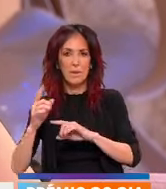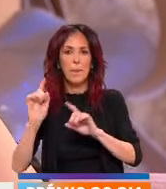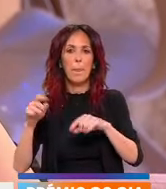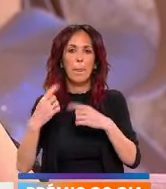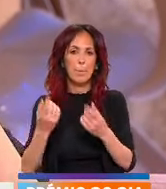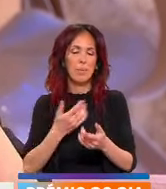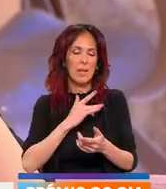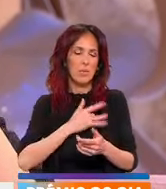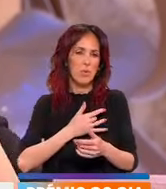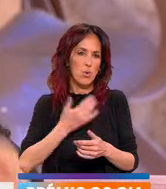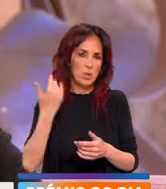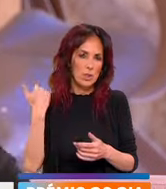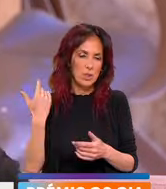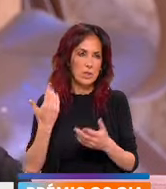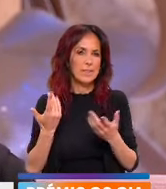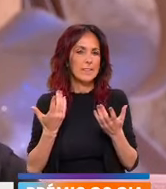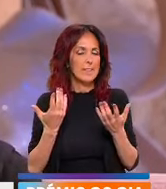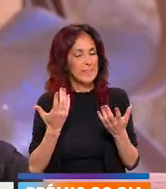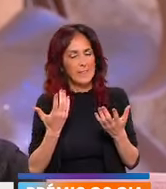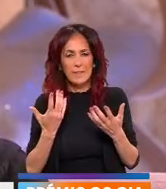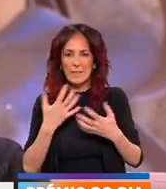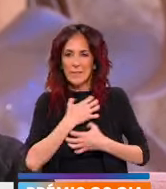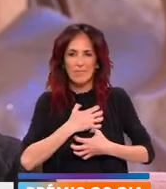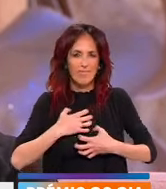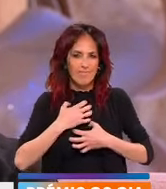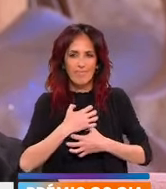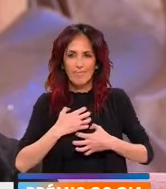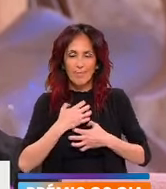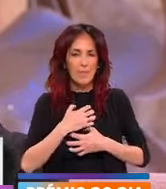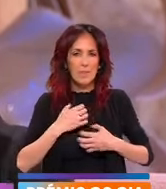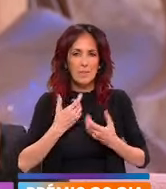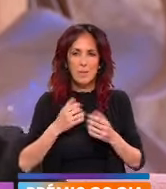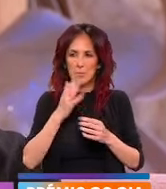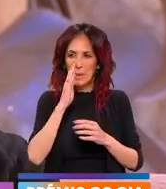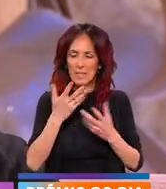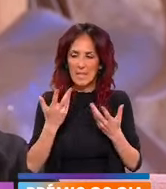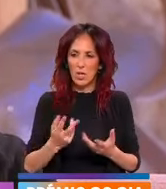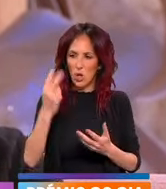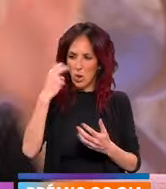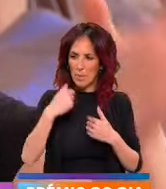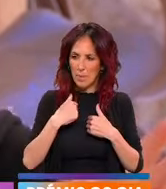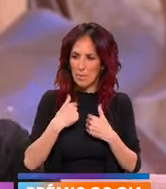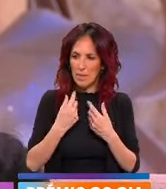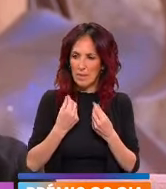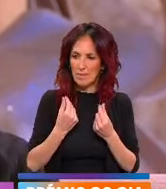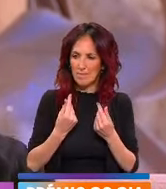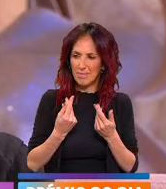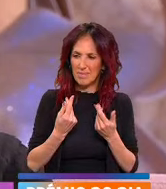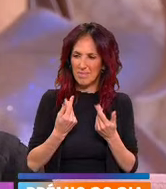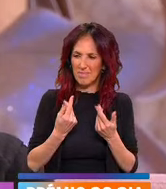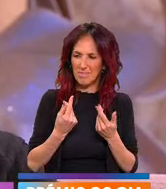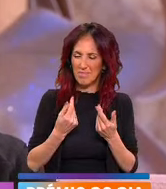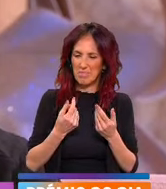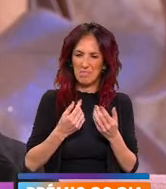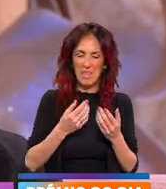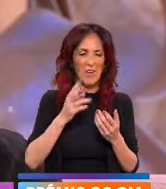relações antigas e houve ali muita coisa que que mexeu comigo mas é quase como olharem para ti e e é OK esta a pessoa